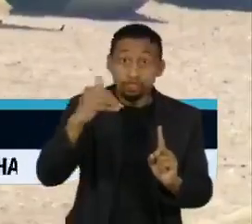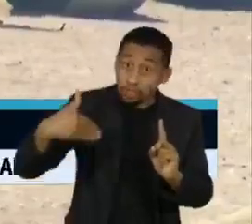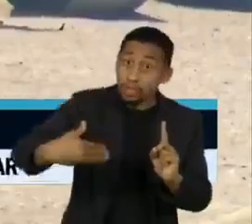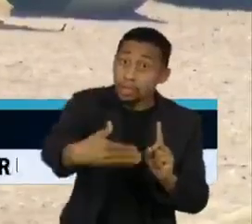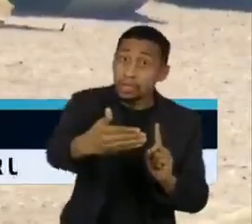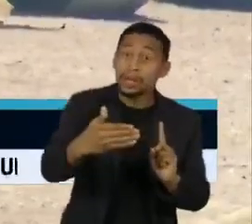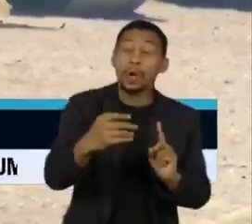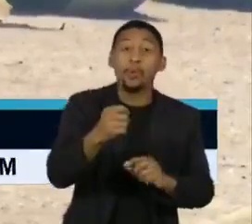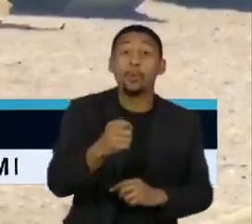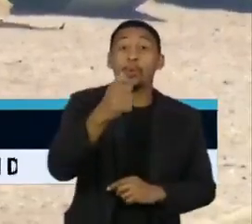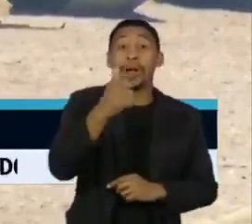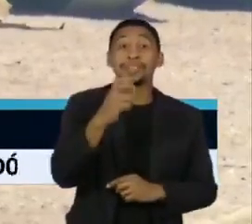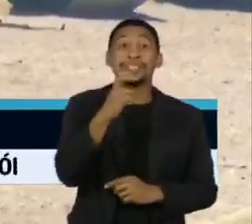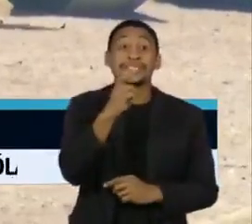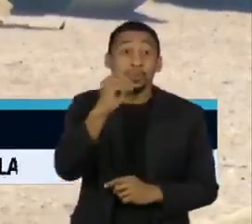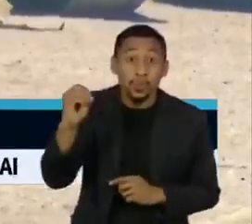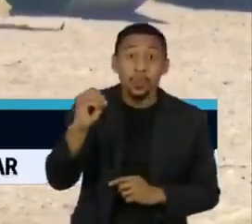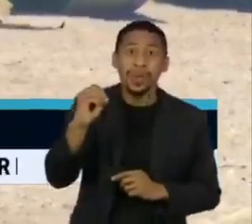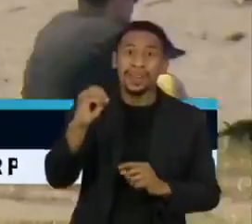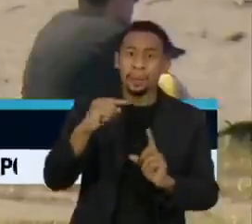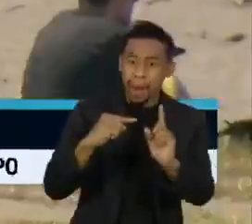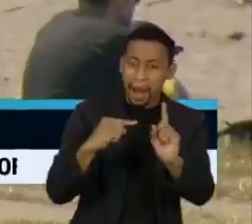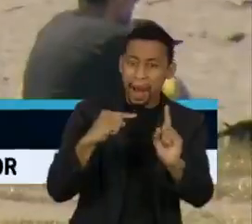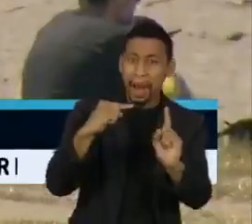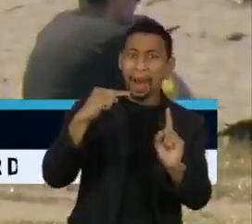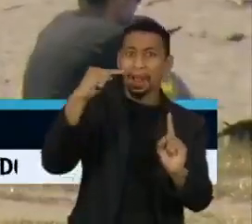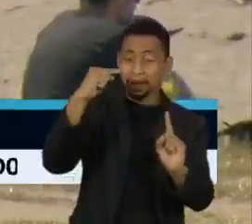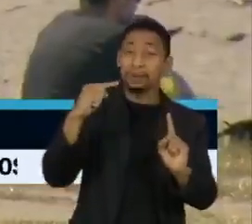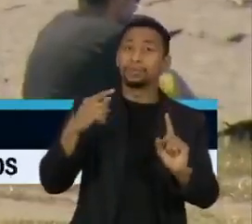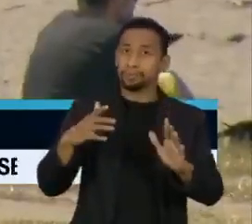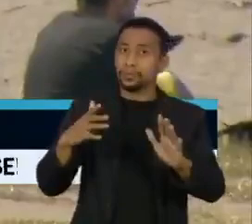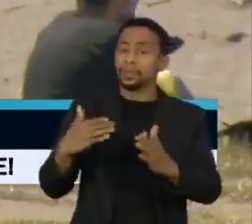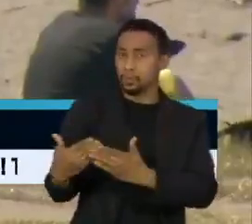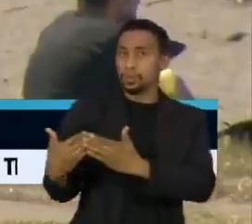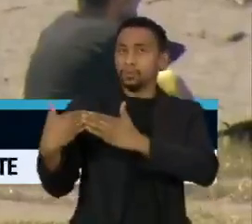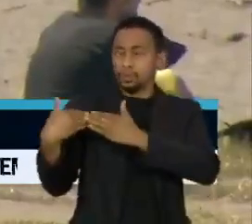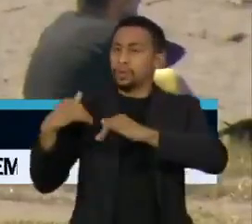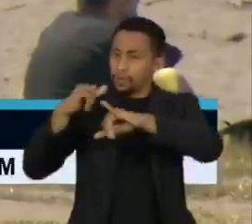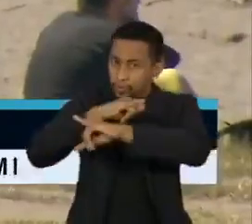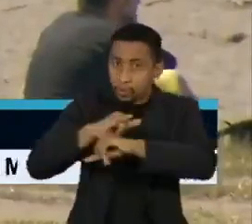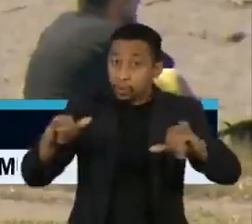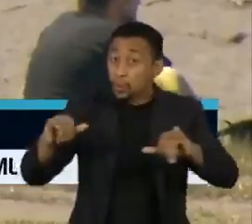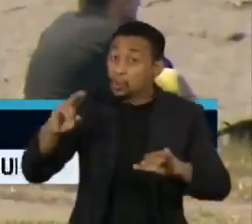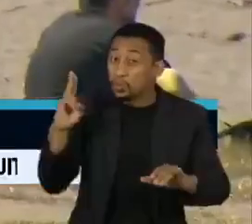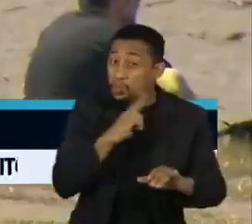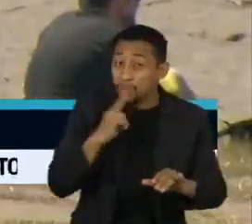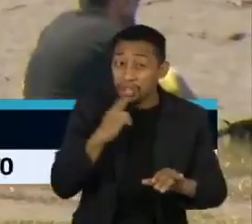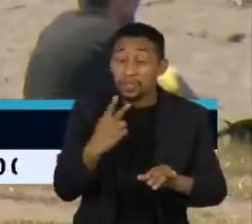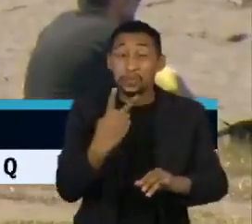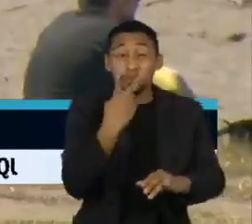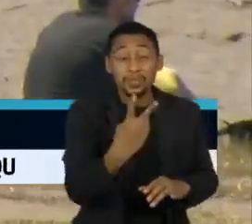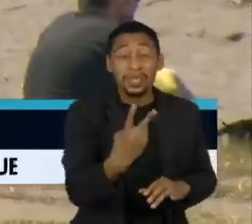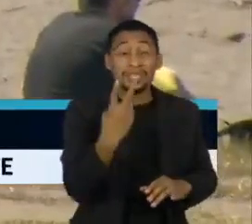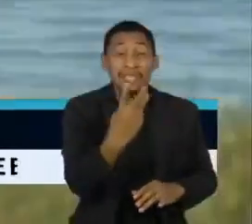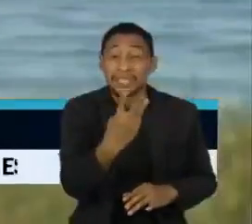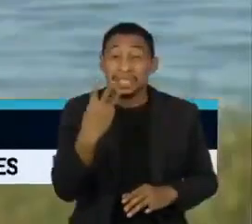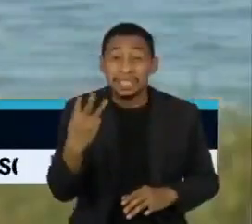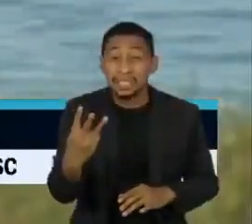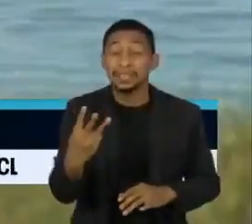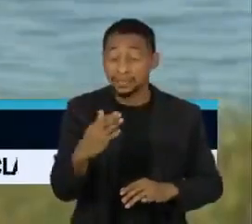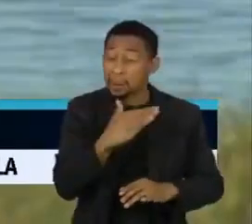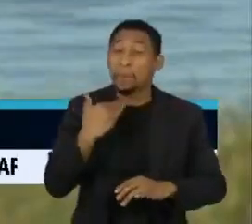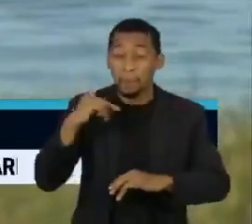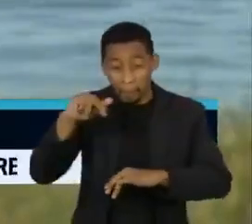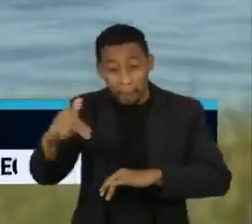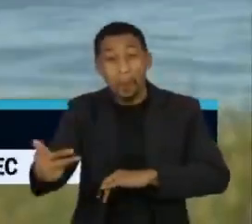seguido, quase 50 graus Celsius. As autoridades emitiram alerta de 233 mortes no